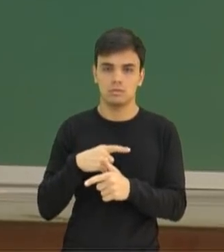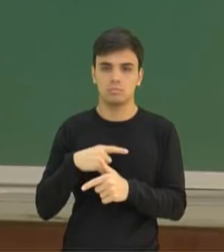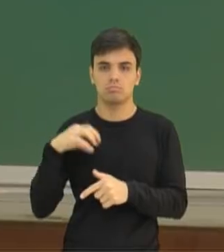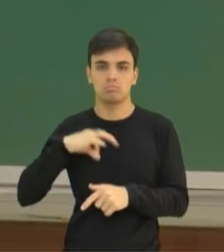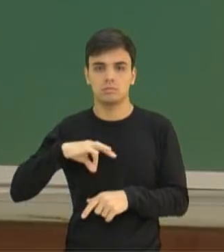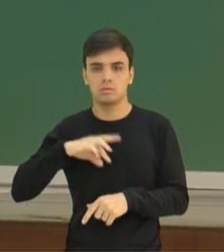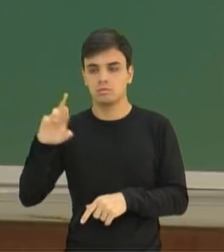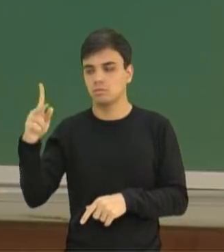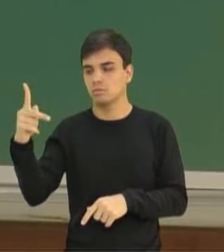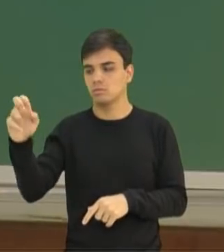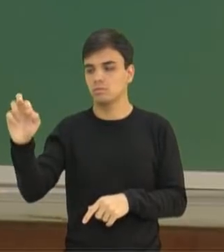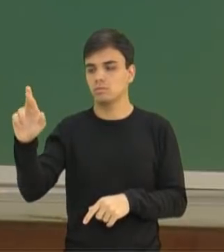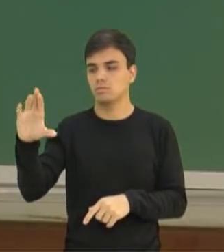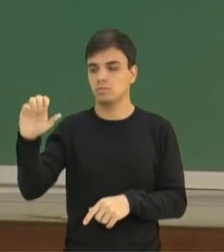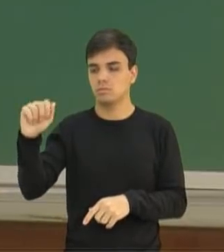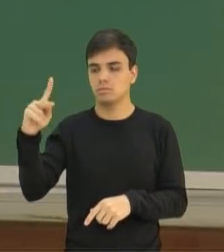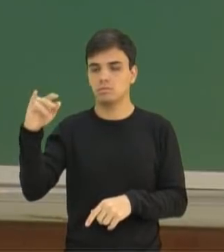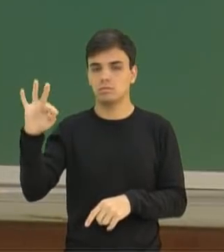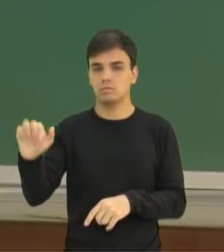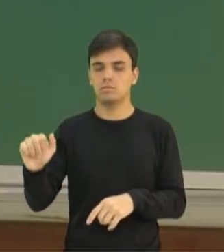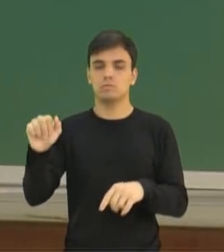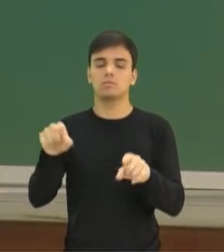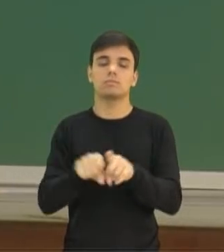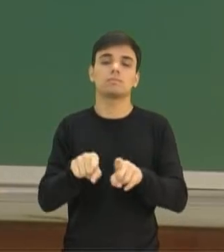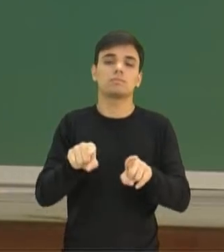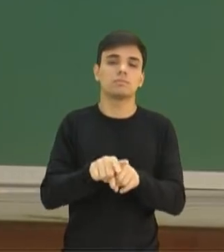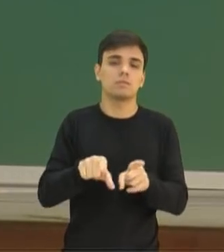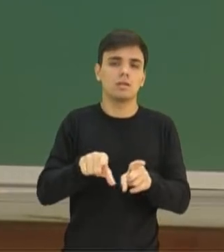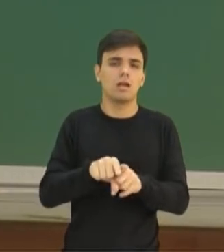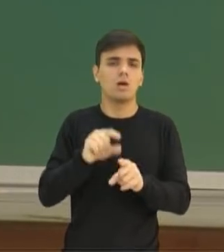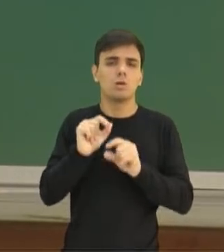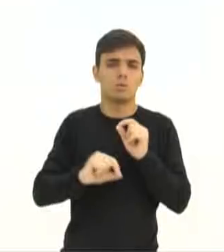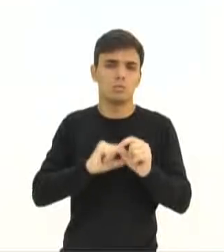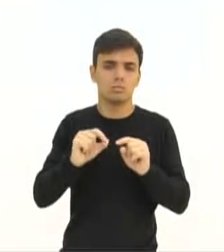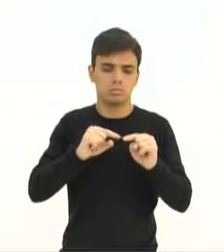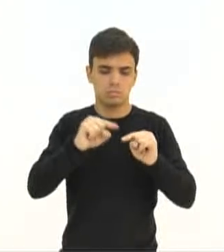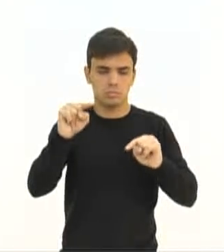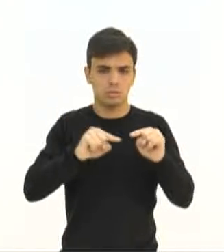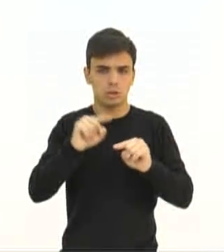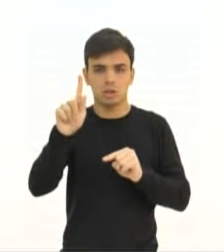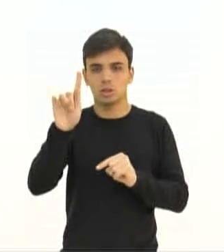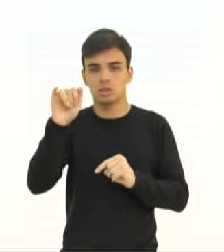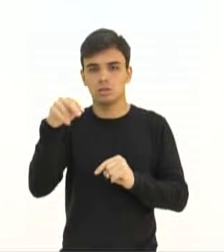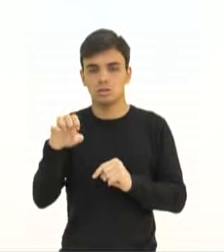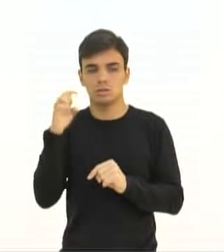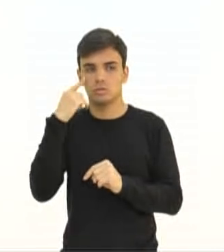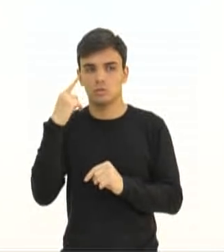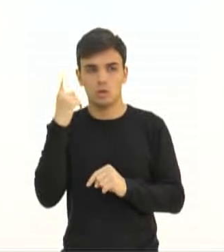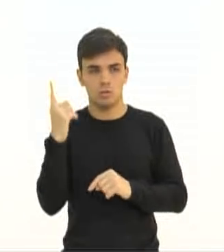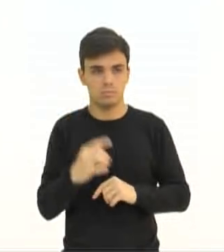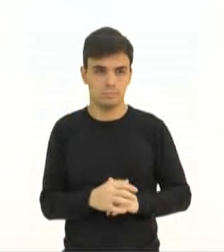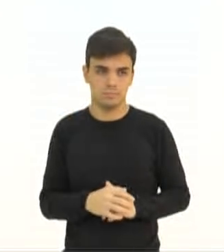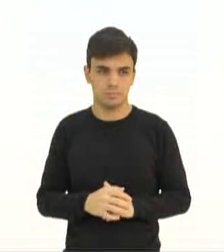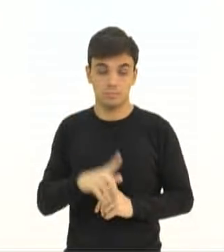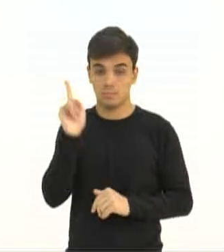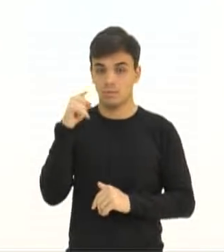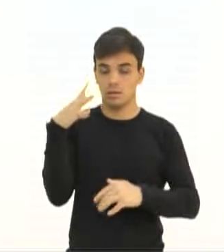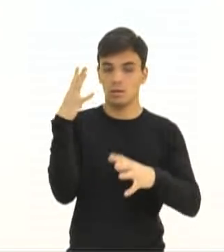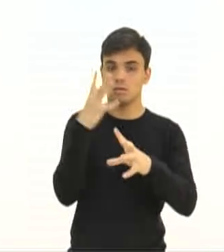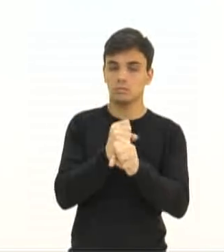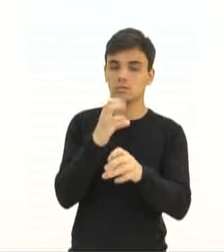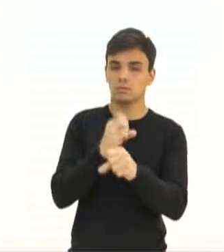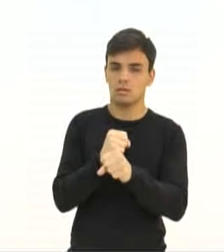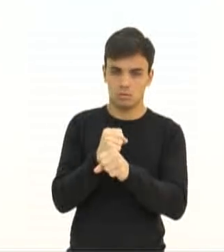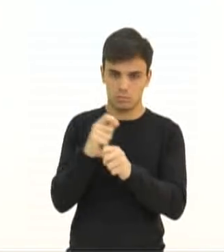capita, certo? E aí o índice de Gini, que falamos agora há pouco lá, relembrando da região Norte, é um cálculo, né,